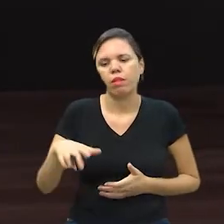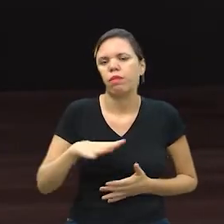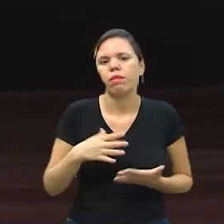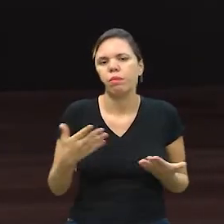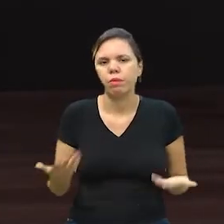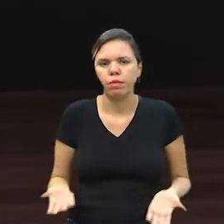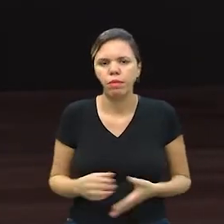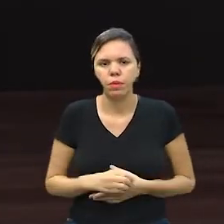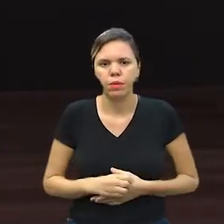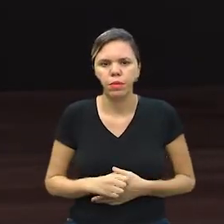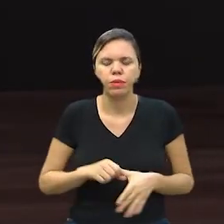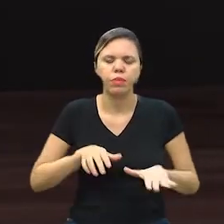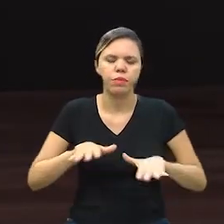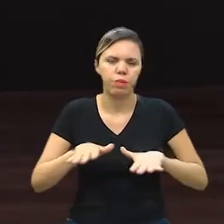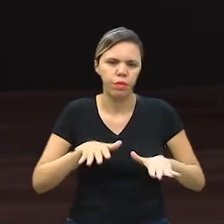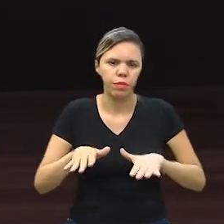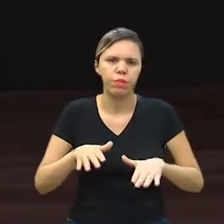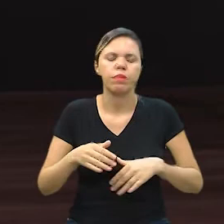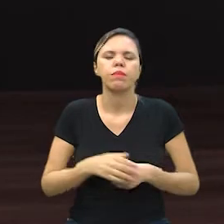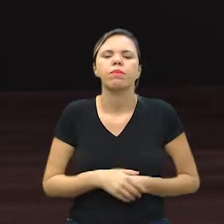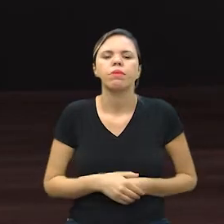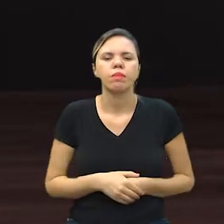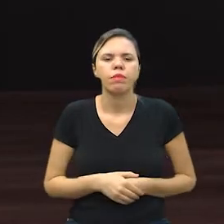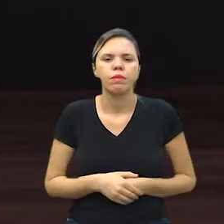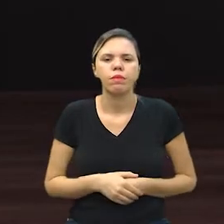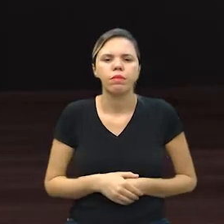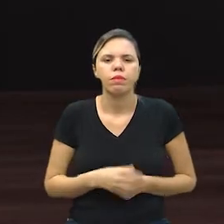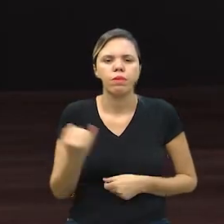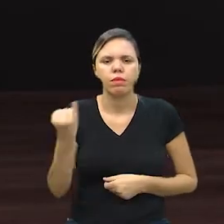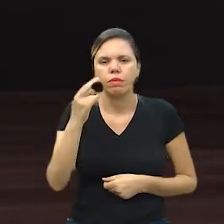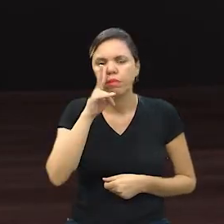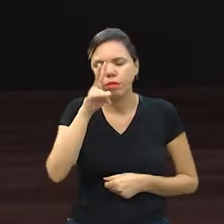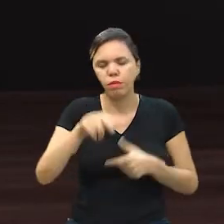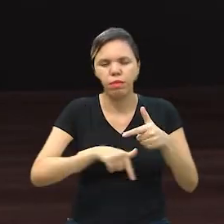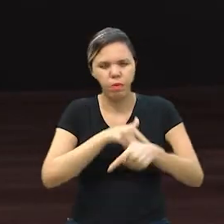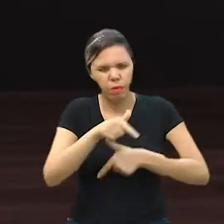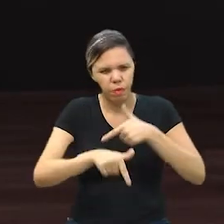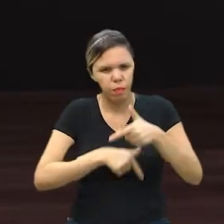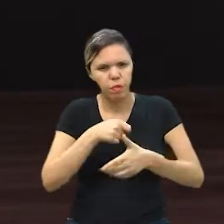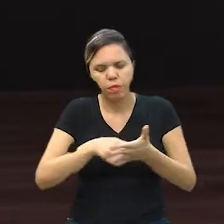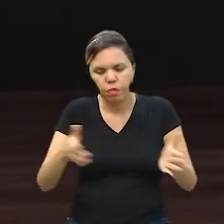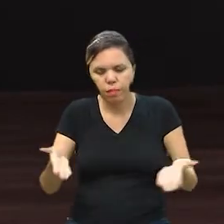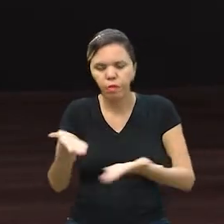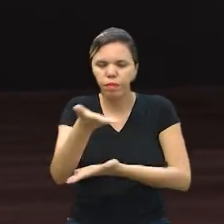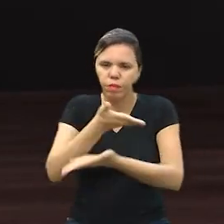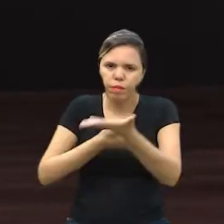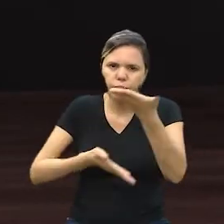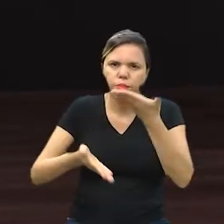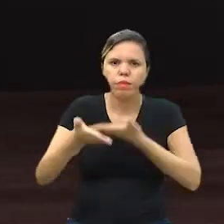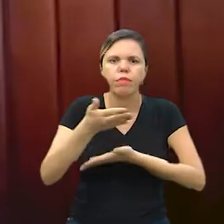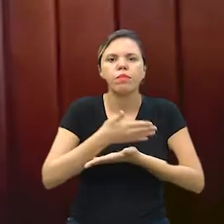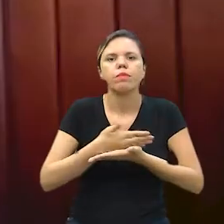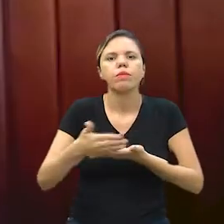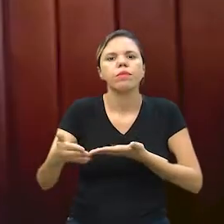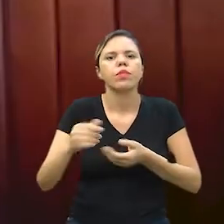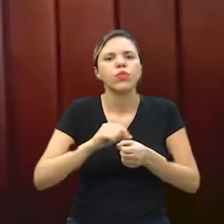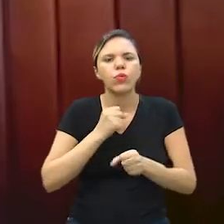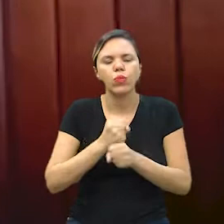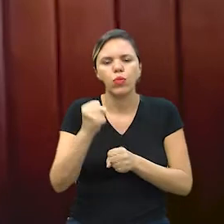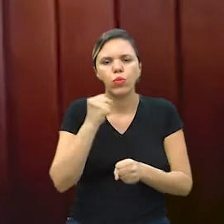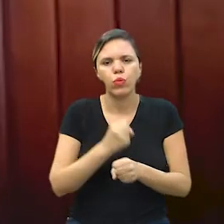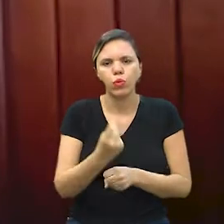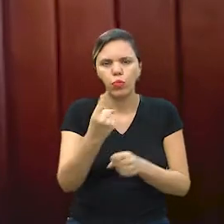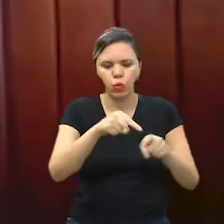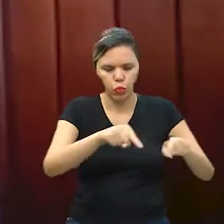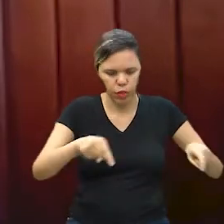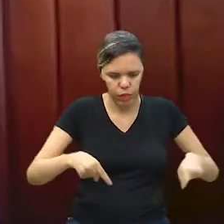de Itobi, e com o envolvimento da Dona Tini muito intenso, né? Um movimento de muita fraternidade, que no começo eles